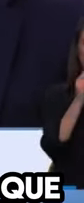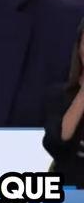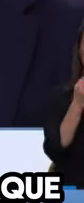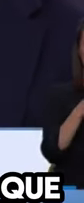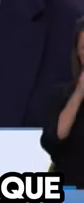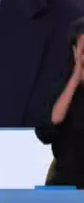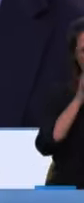falta de coerência sobre